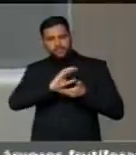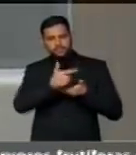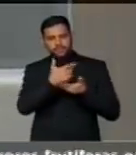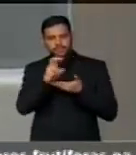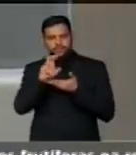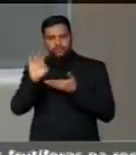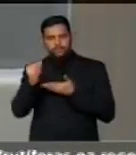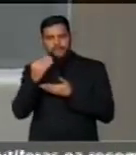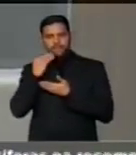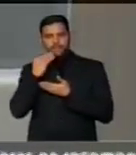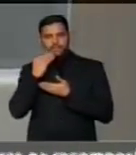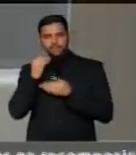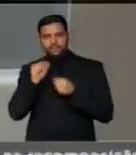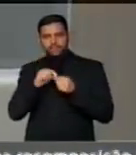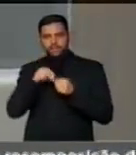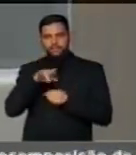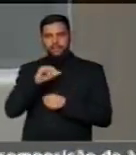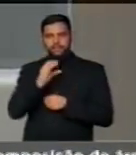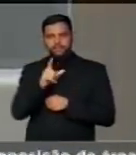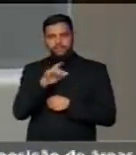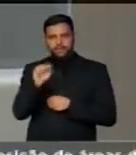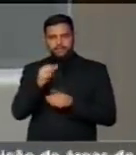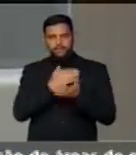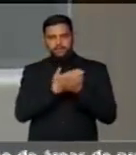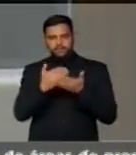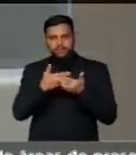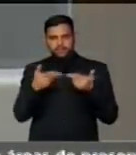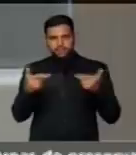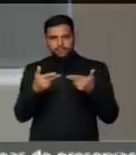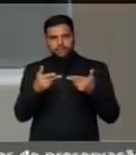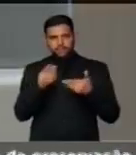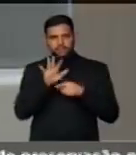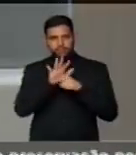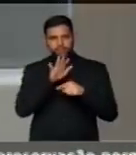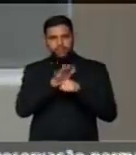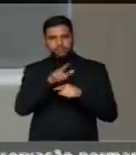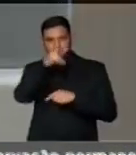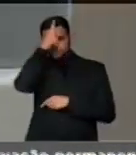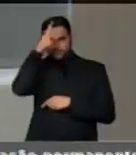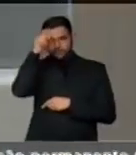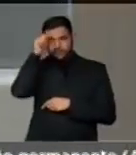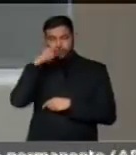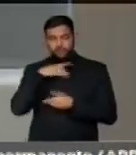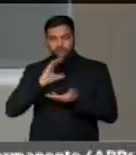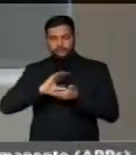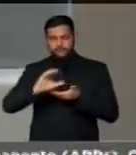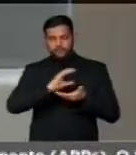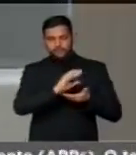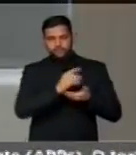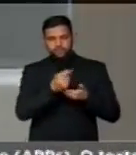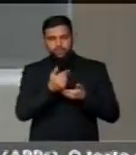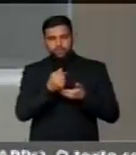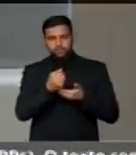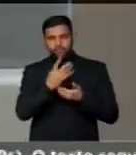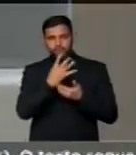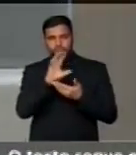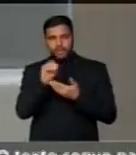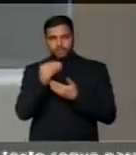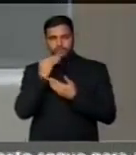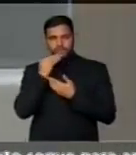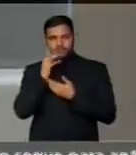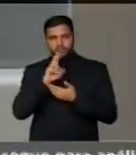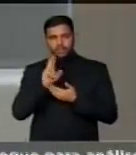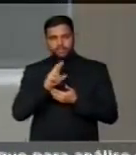na microcefalia para começar a ajudar os prefeitos, agora está investindo 40 milhões